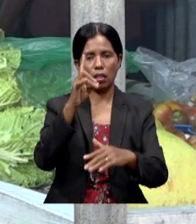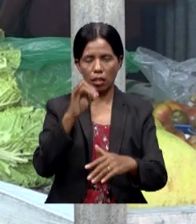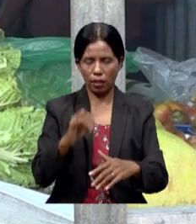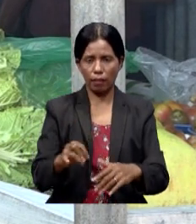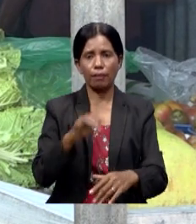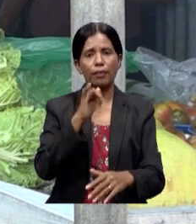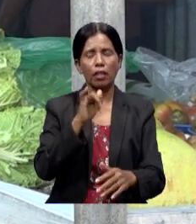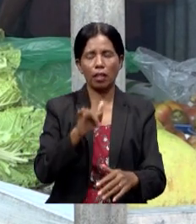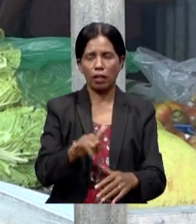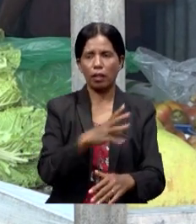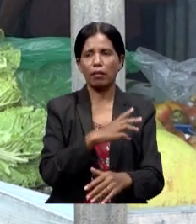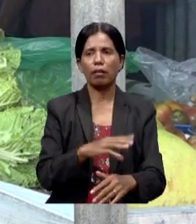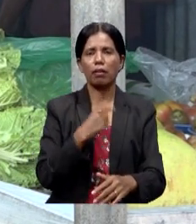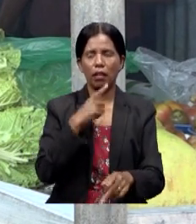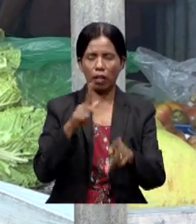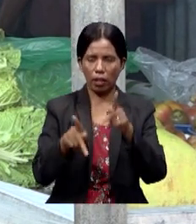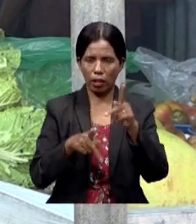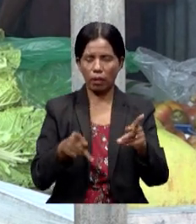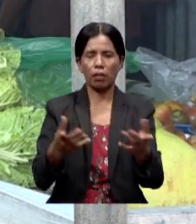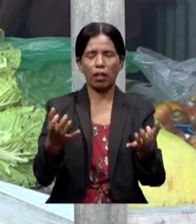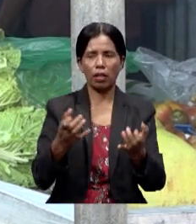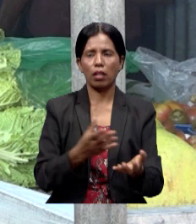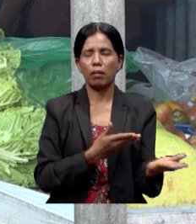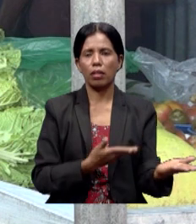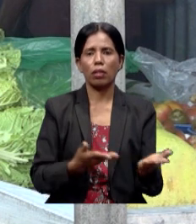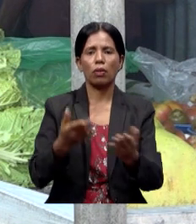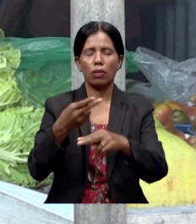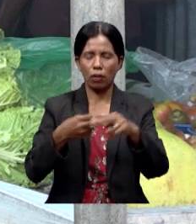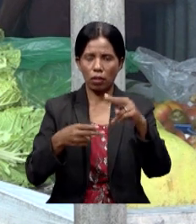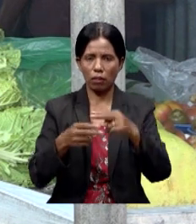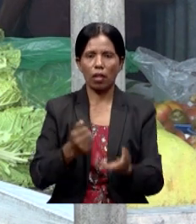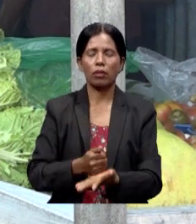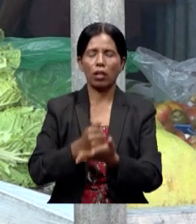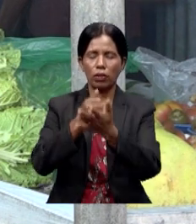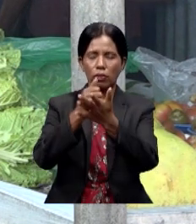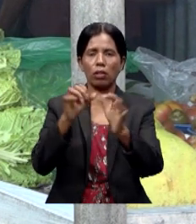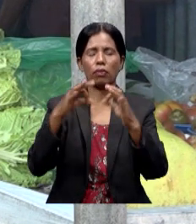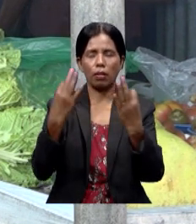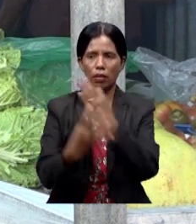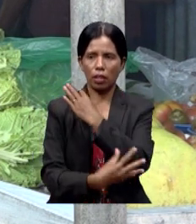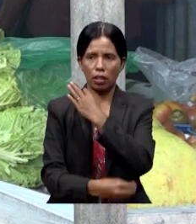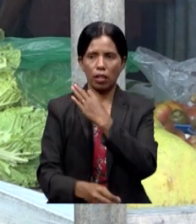se iha ema lima como em balo, atubele lolo lima ba família vulnerável Sira, a